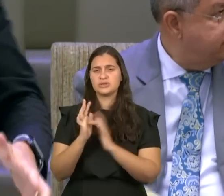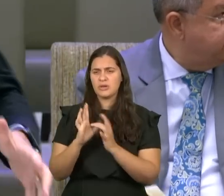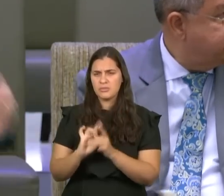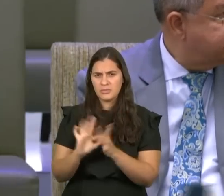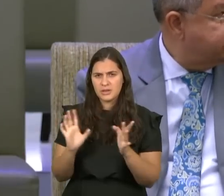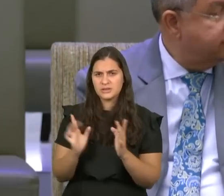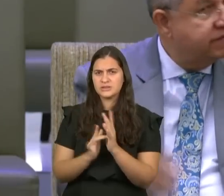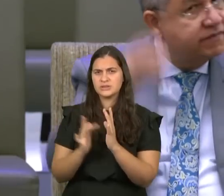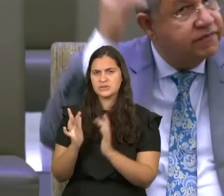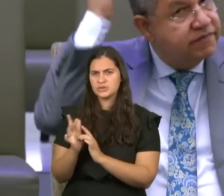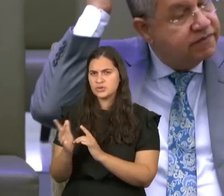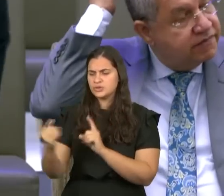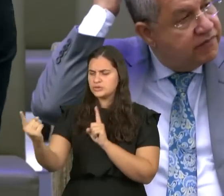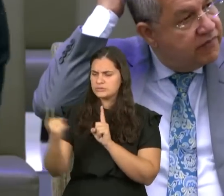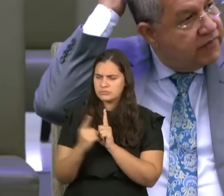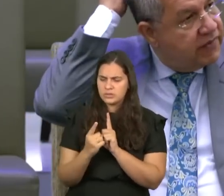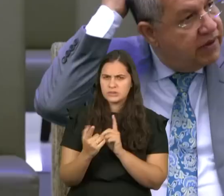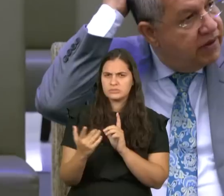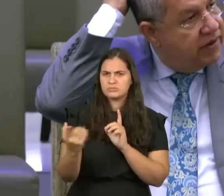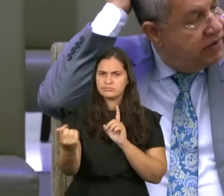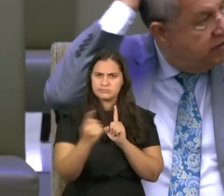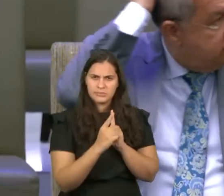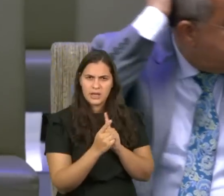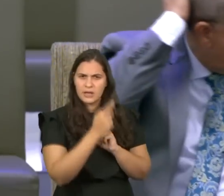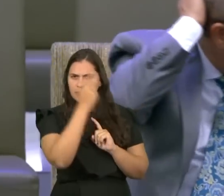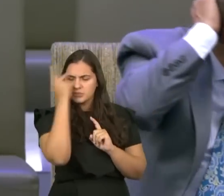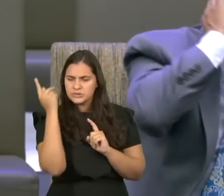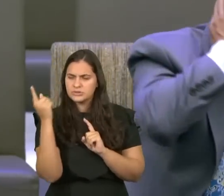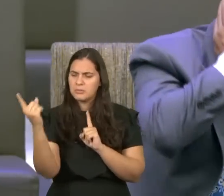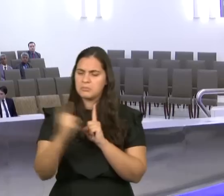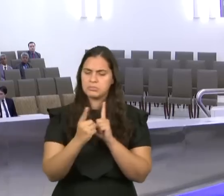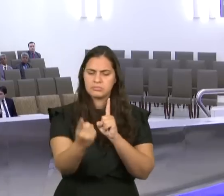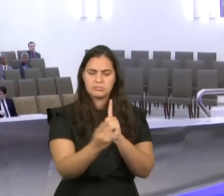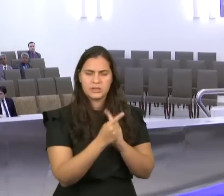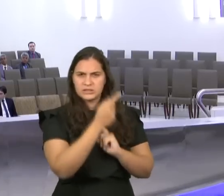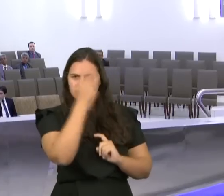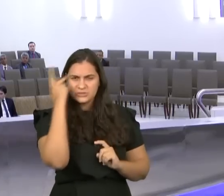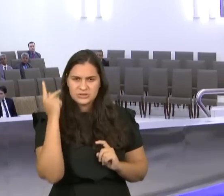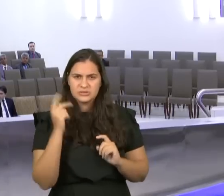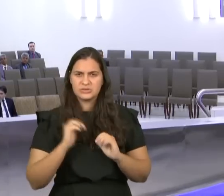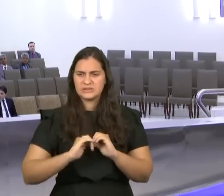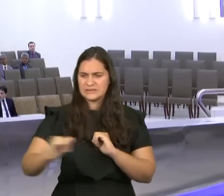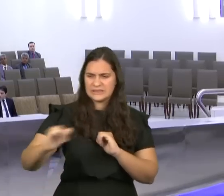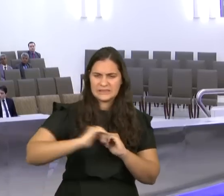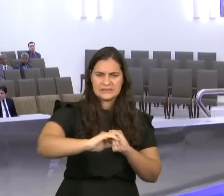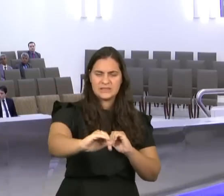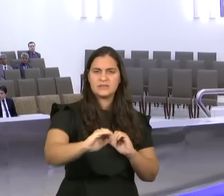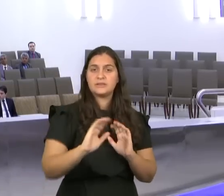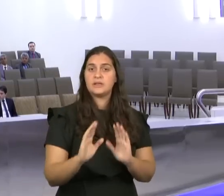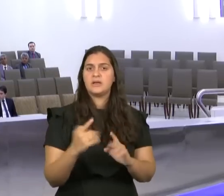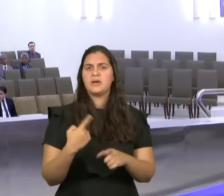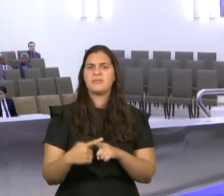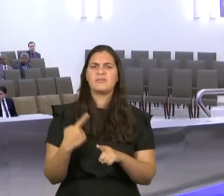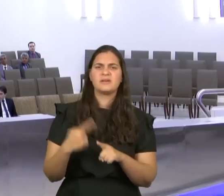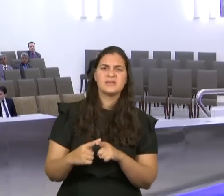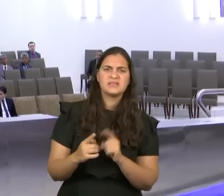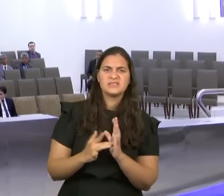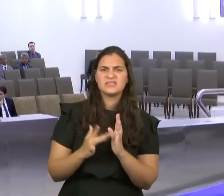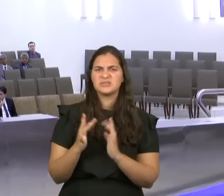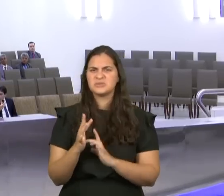aproximassem dele ou muitas vezes ele mesmo se dirigindo a essas pessoas não é pelo fato dele